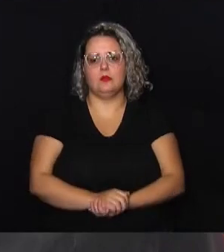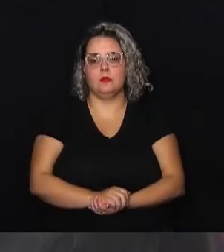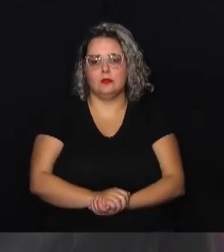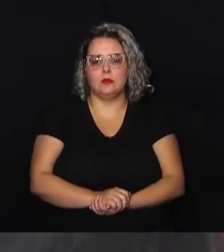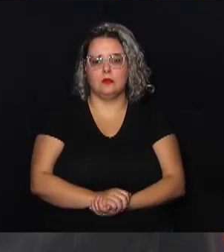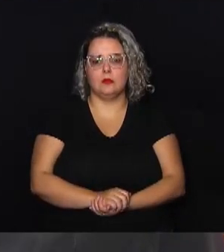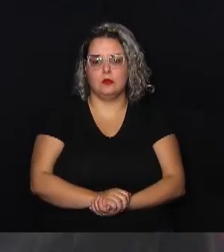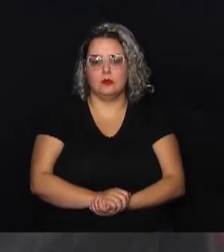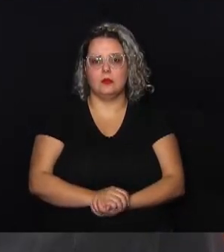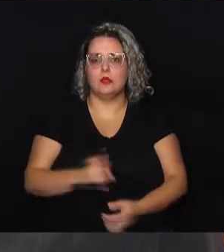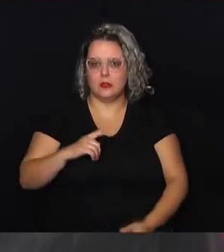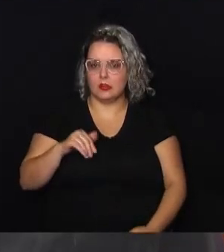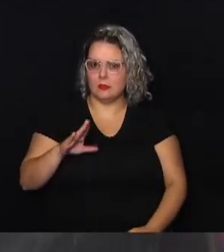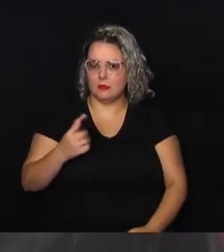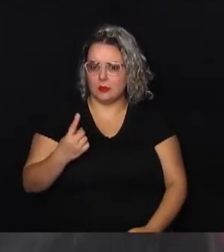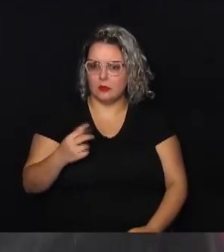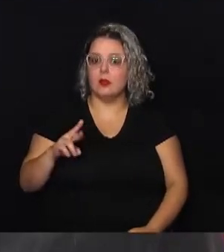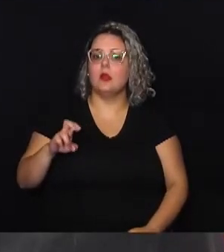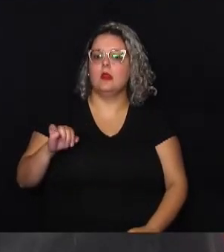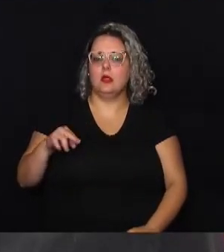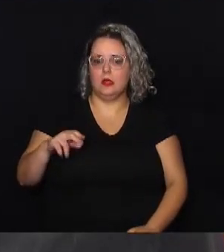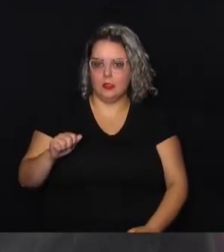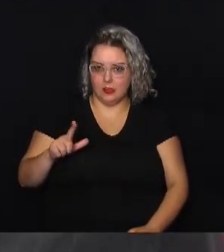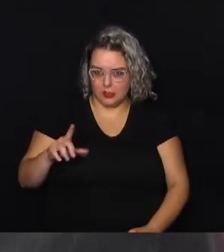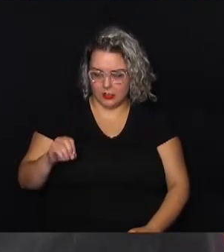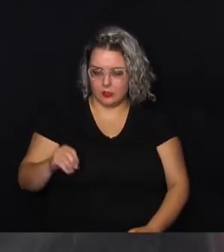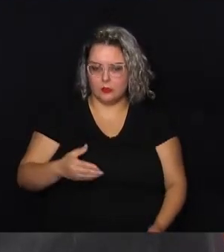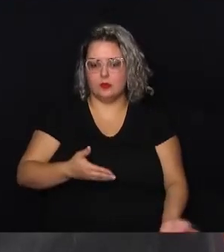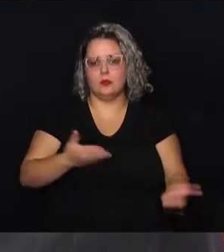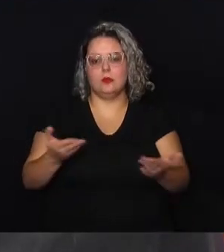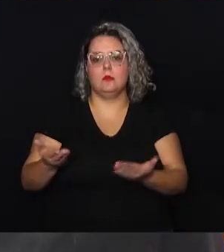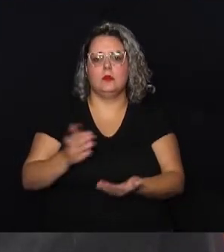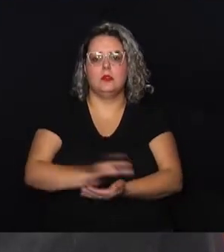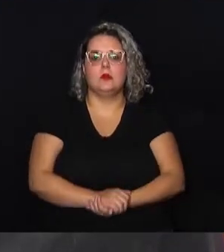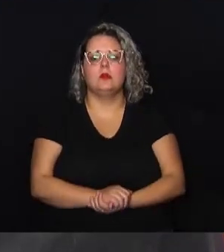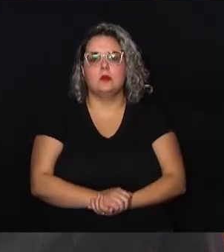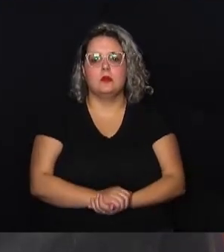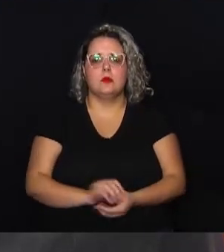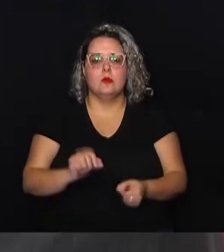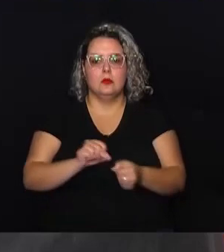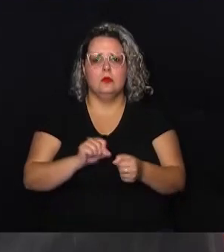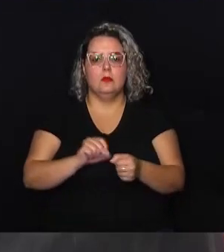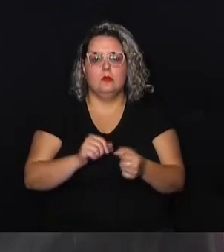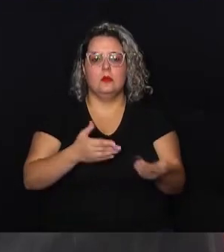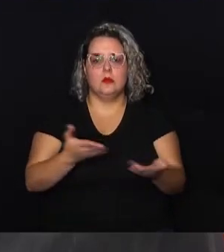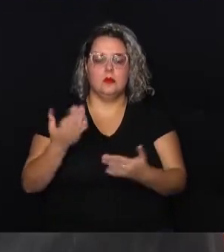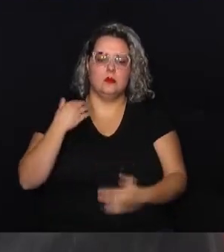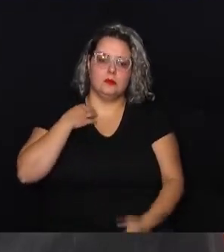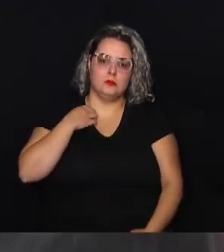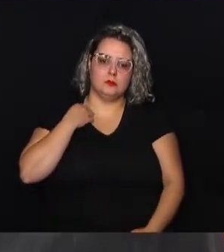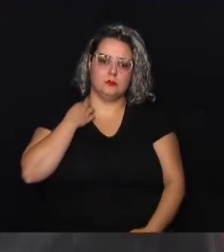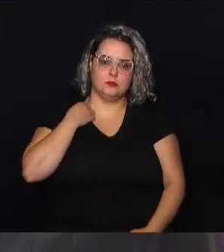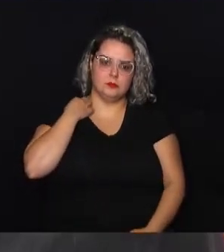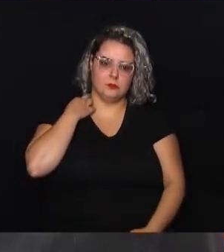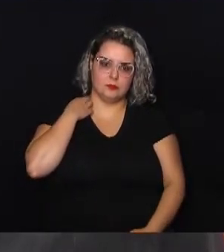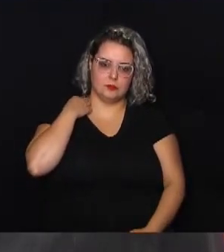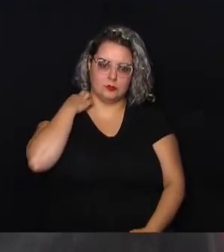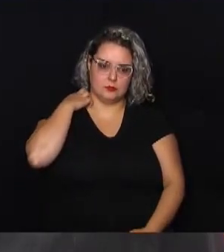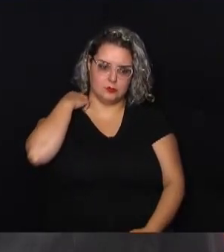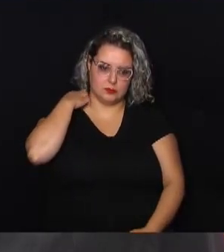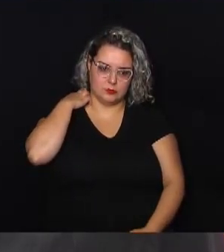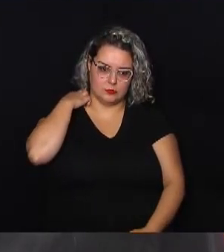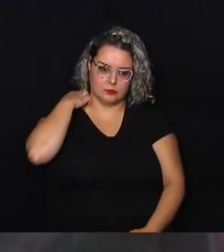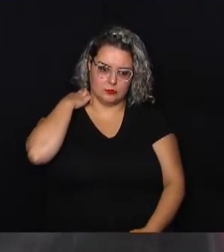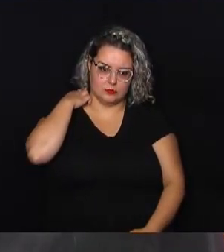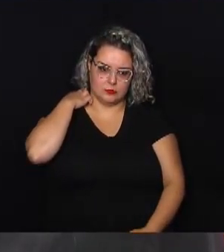acho que teve mais um, né? Reinaldo, né? Que apresentou aqui, fez suas apresentações. Bom, primeiramente, eu